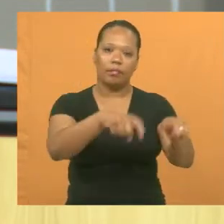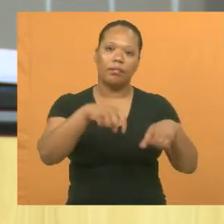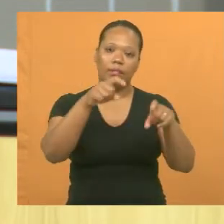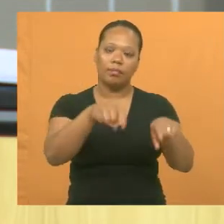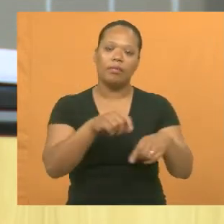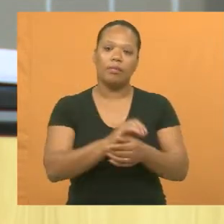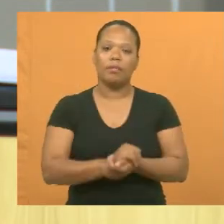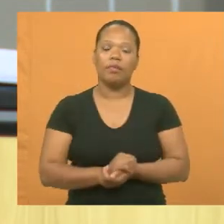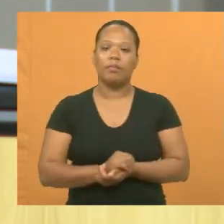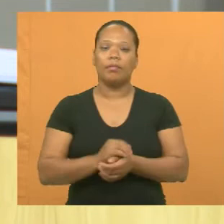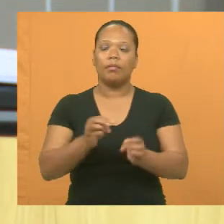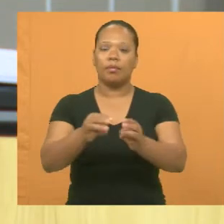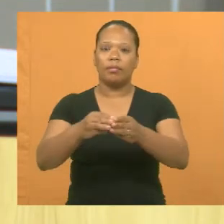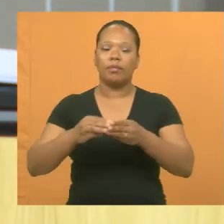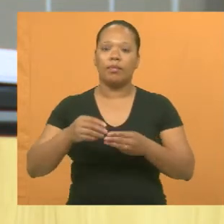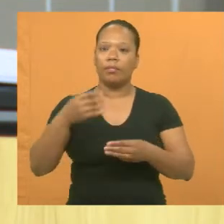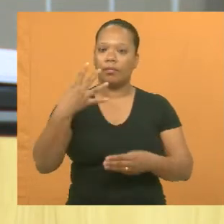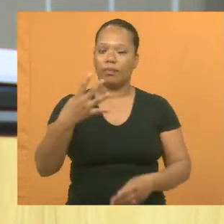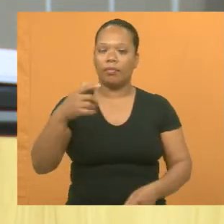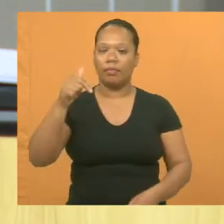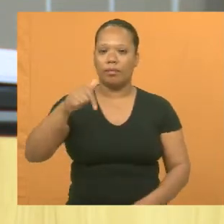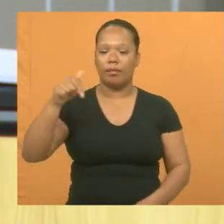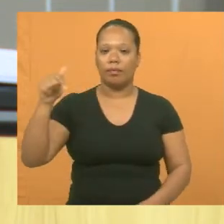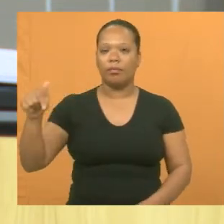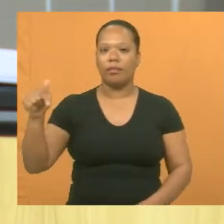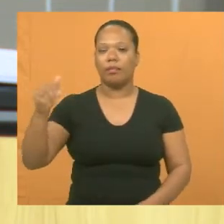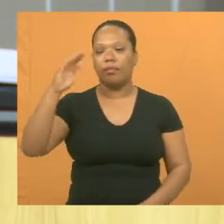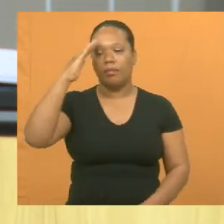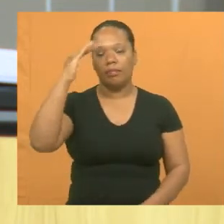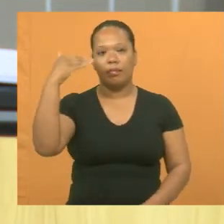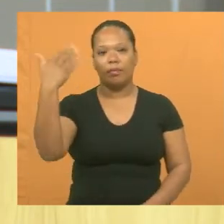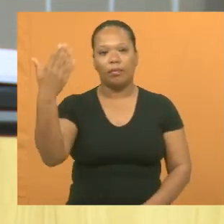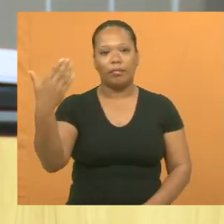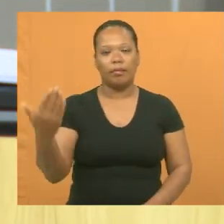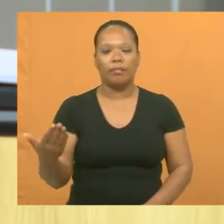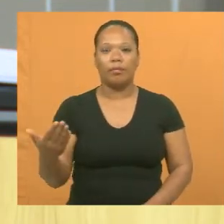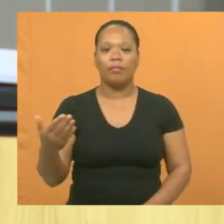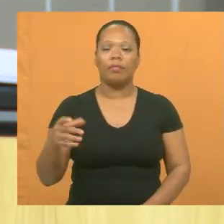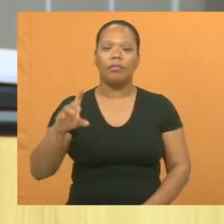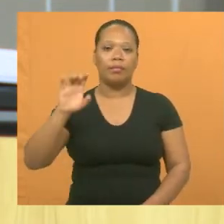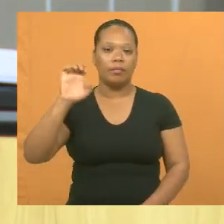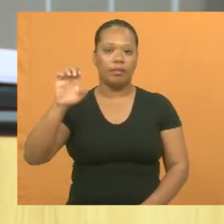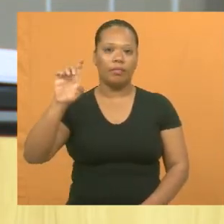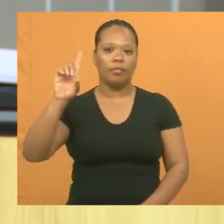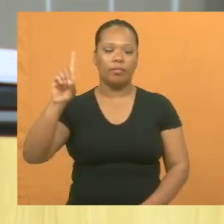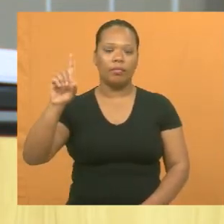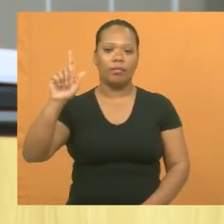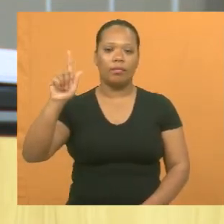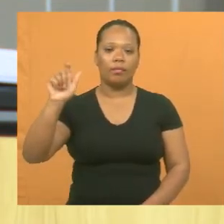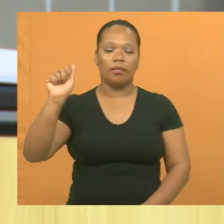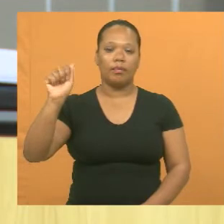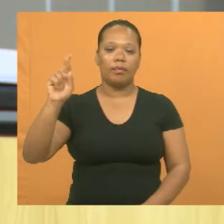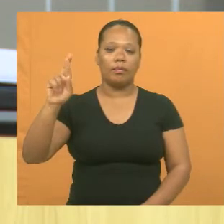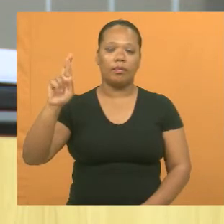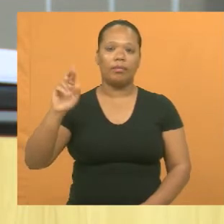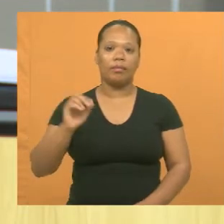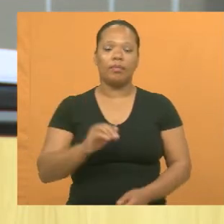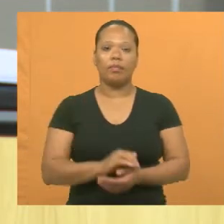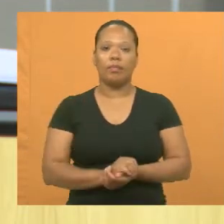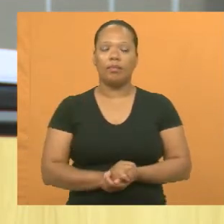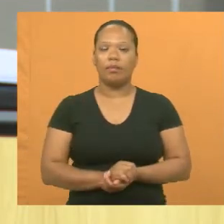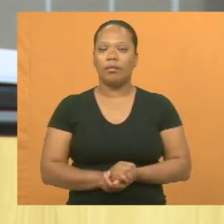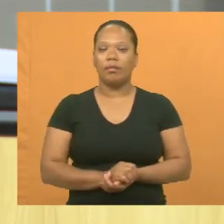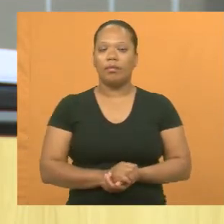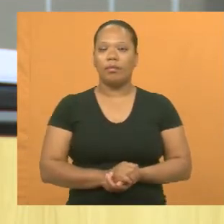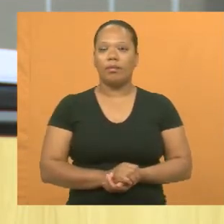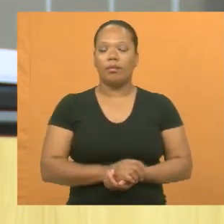Moção número 477, congratula o senhor Edgar Sasaki, vereador Paulinho do Esporte e o vereador